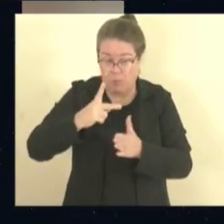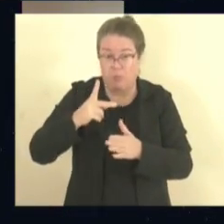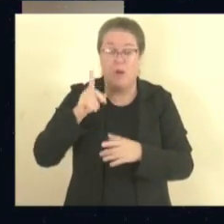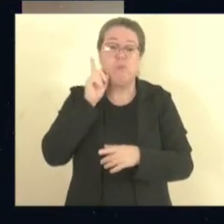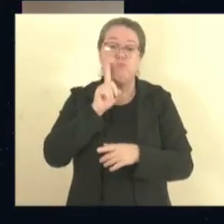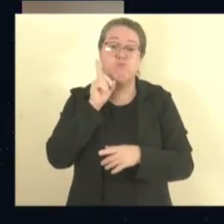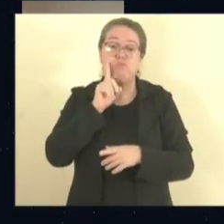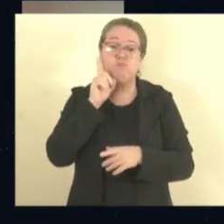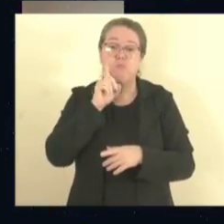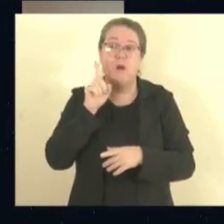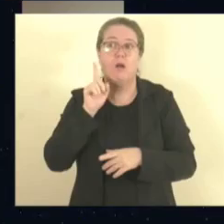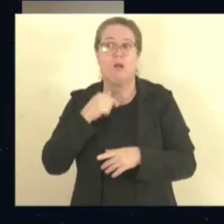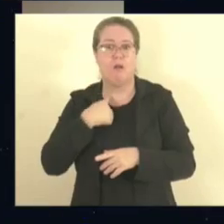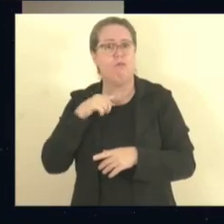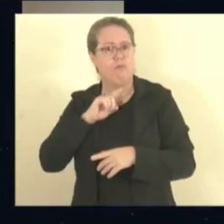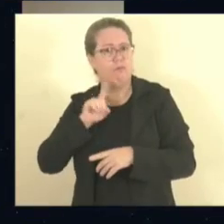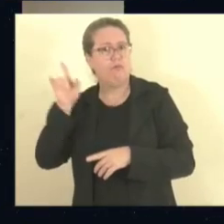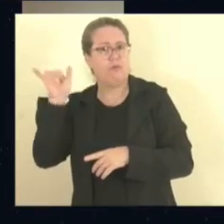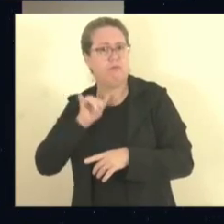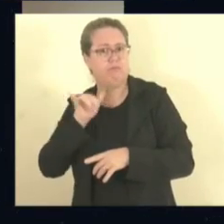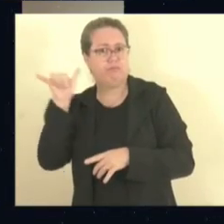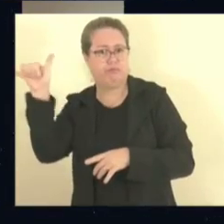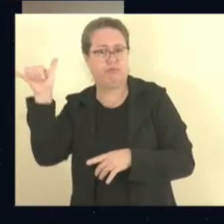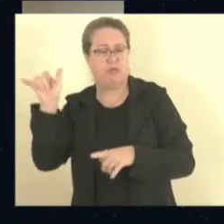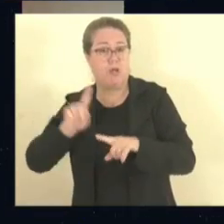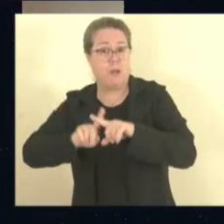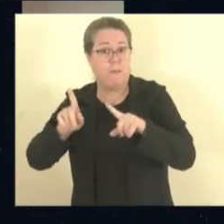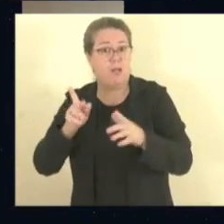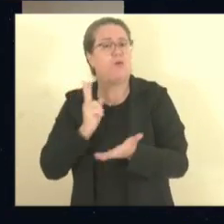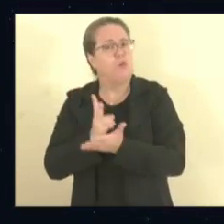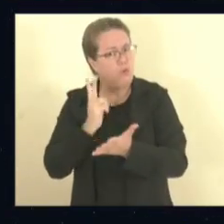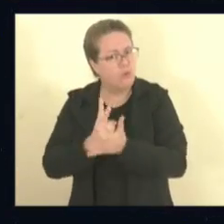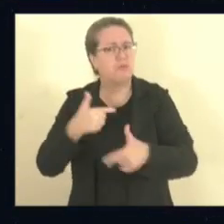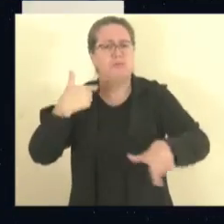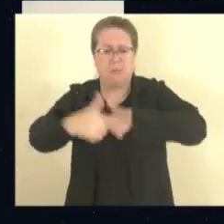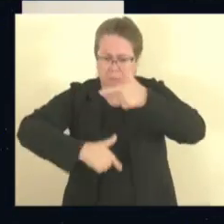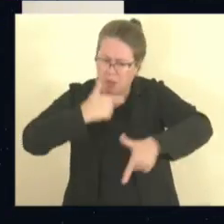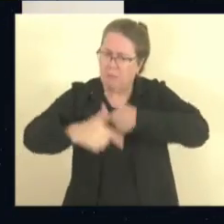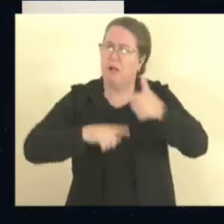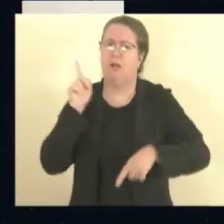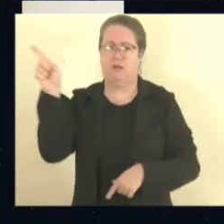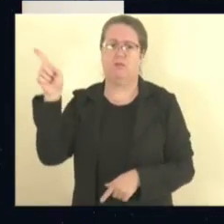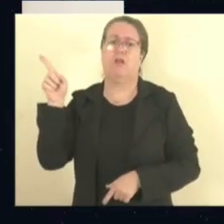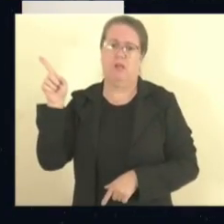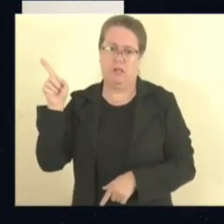sessão. Eu não perdi sessão. Inclusive, eu vi o segunda-feira.